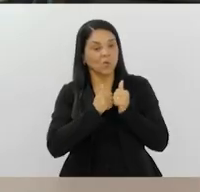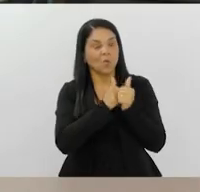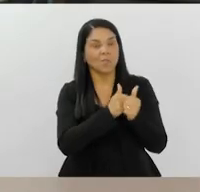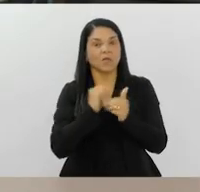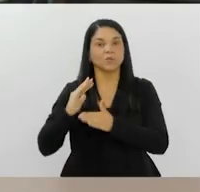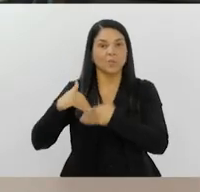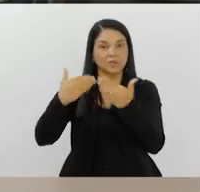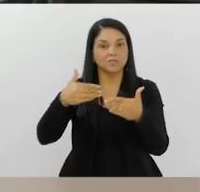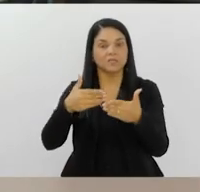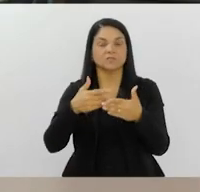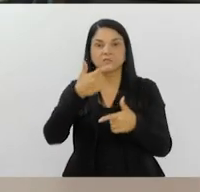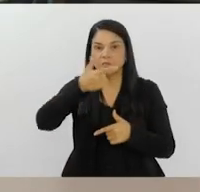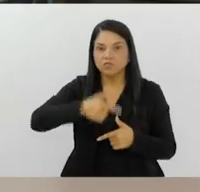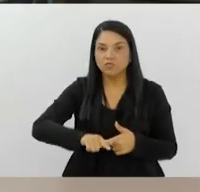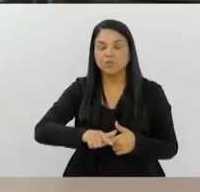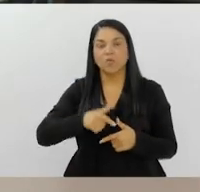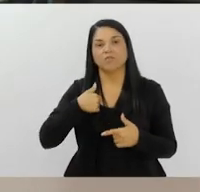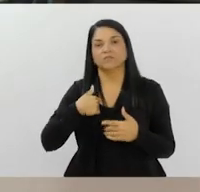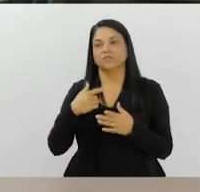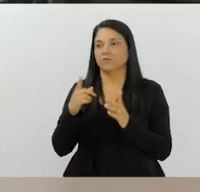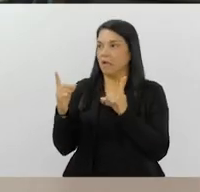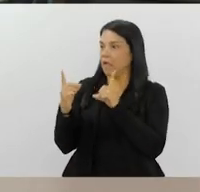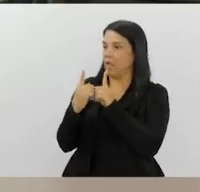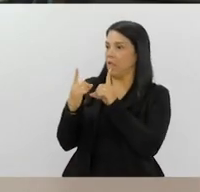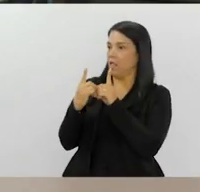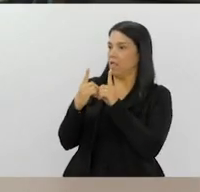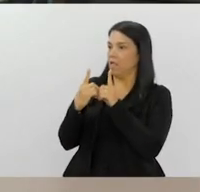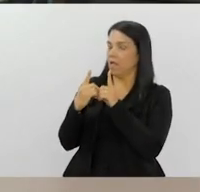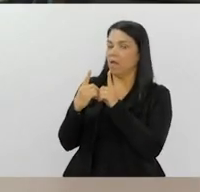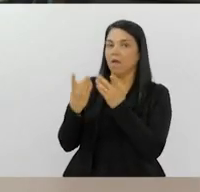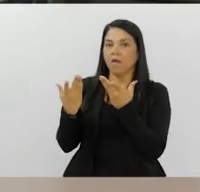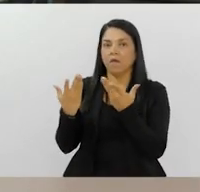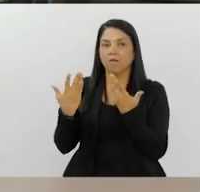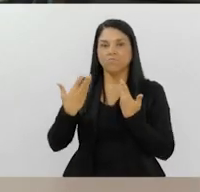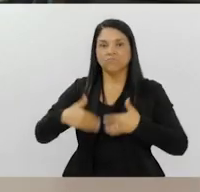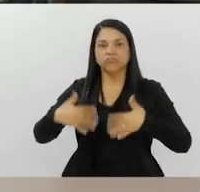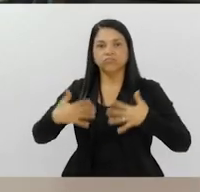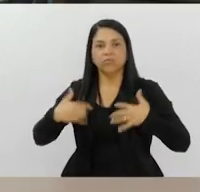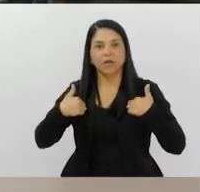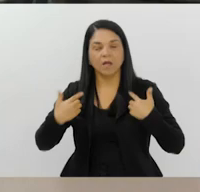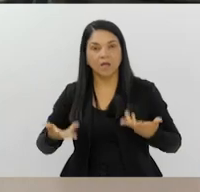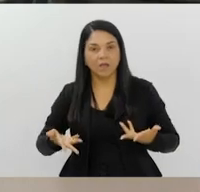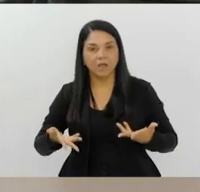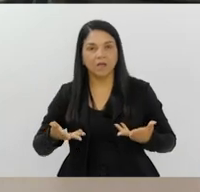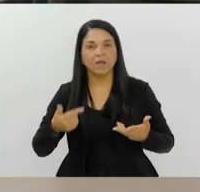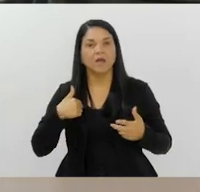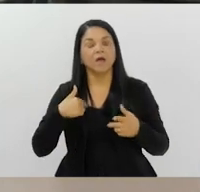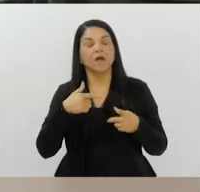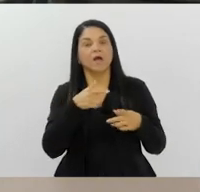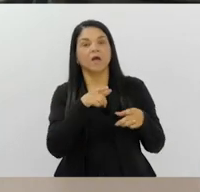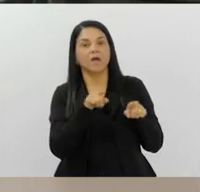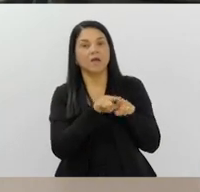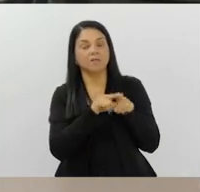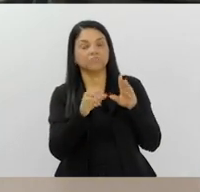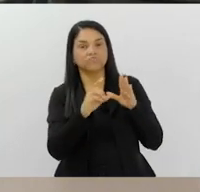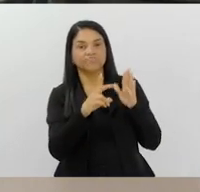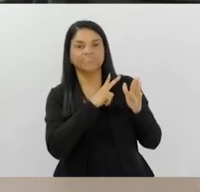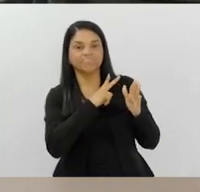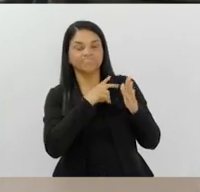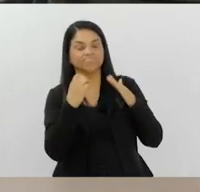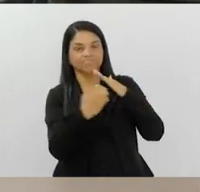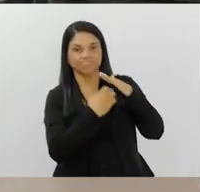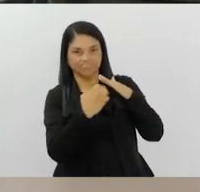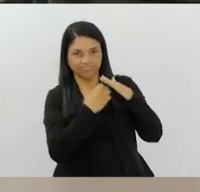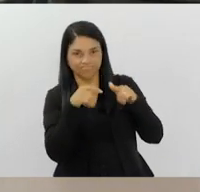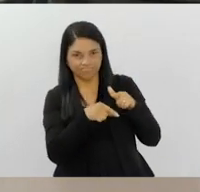fica refém e a gente sabe que por a segurança privada ela basicamente está na jurisdição E no momento ali dela